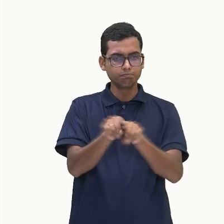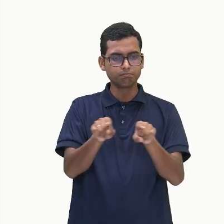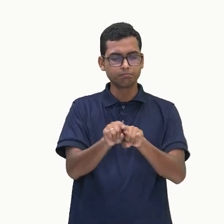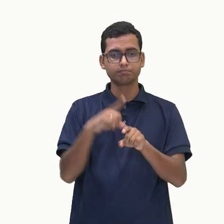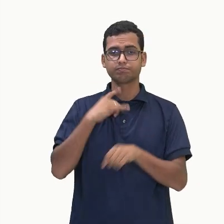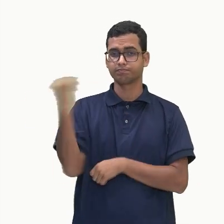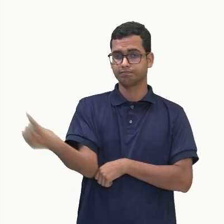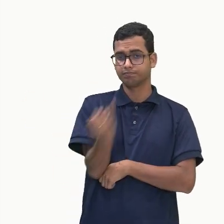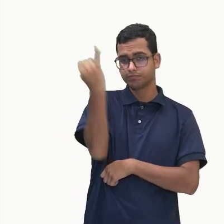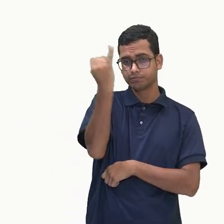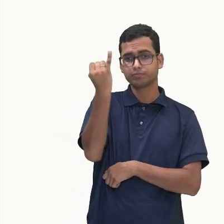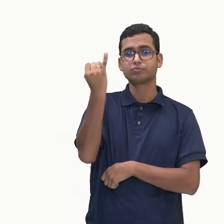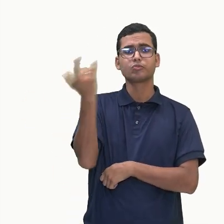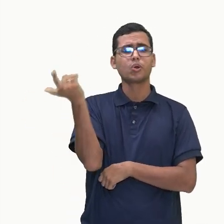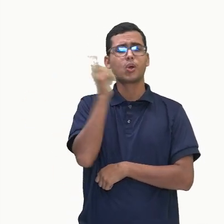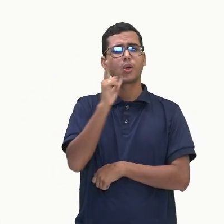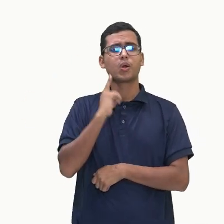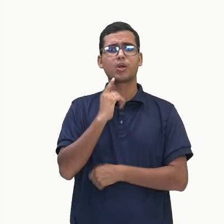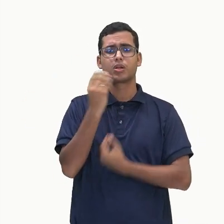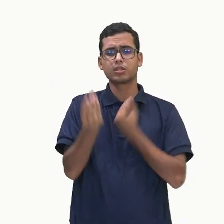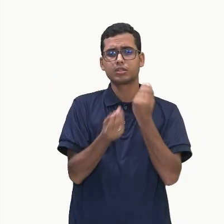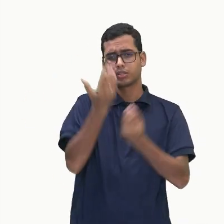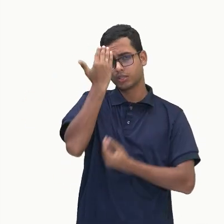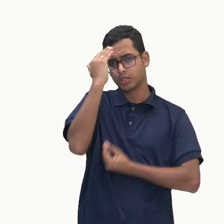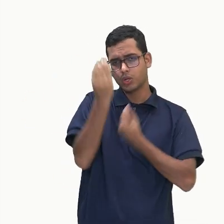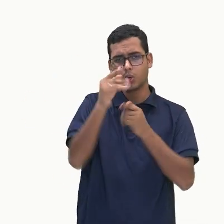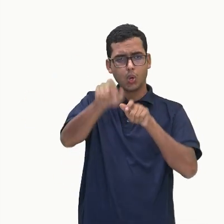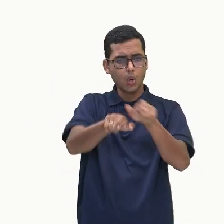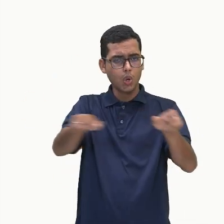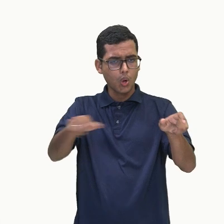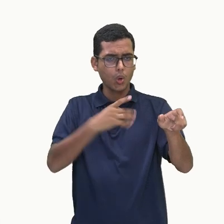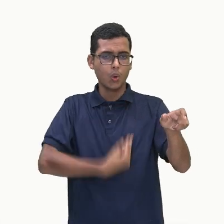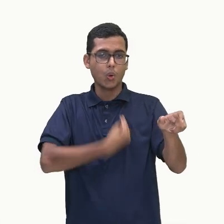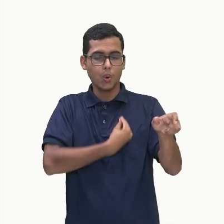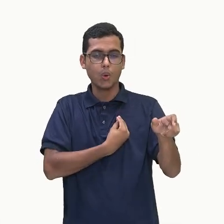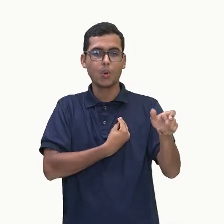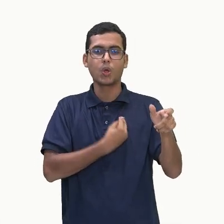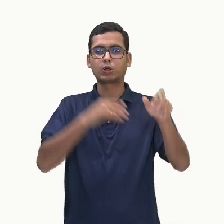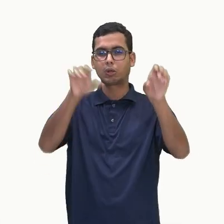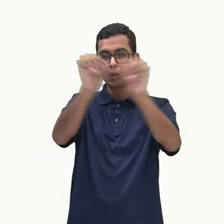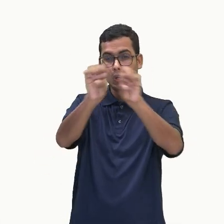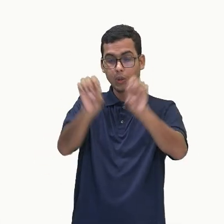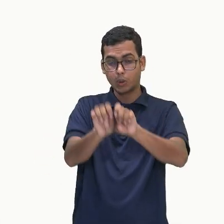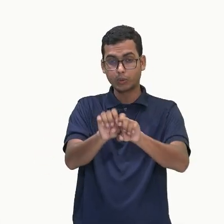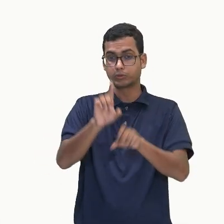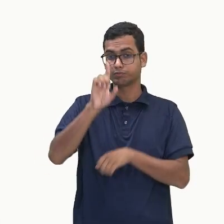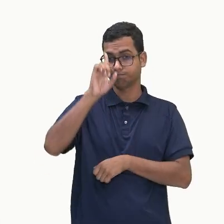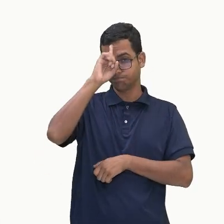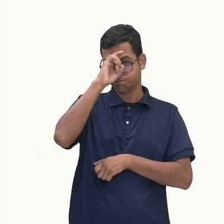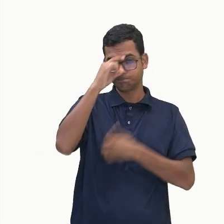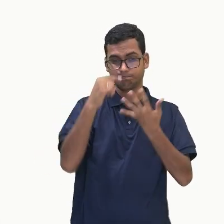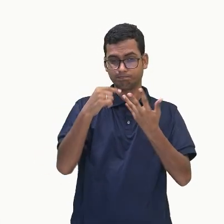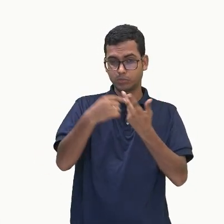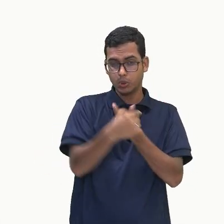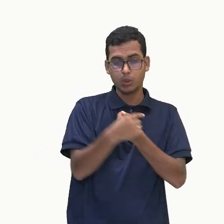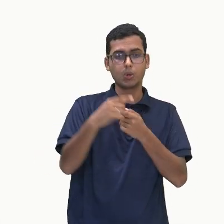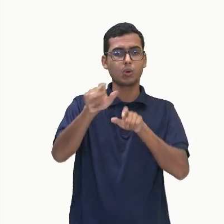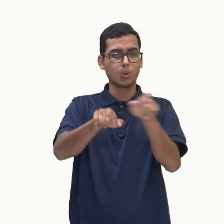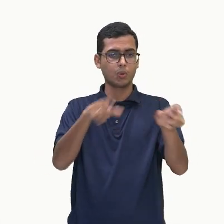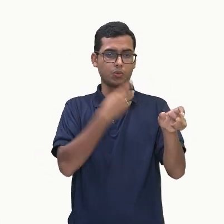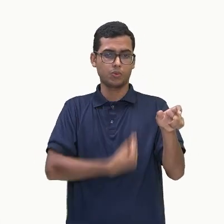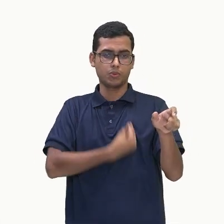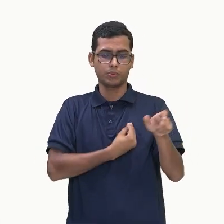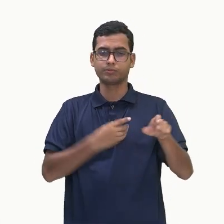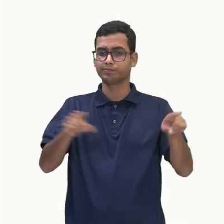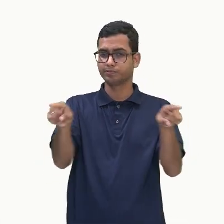é fundamental para compreender a complexidade, olha só, desses seres